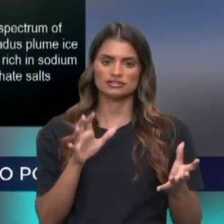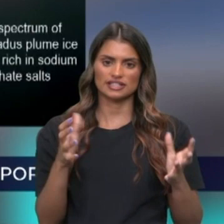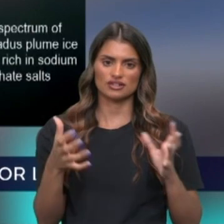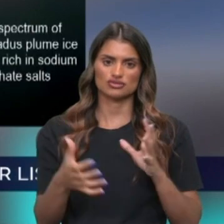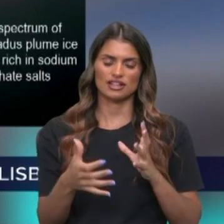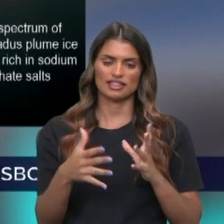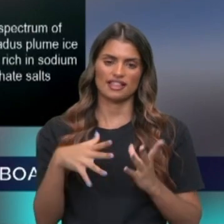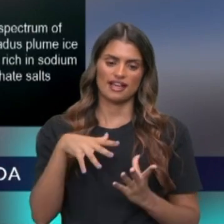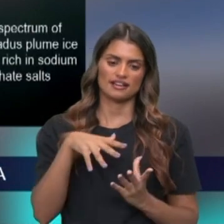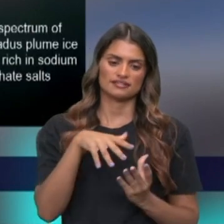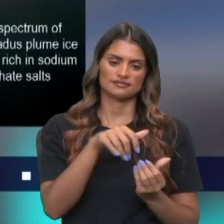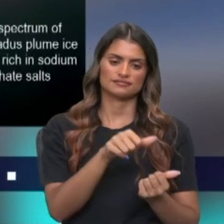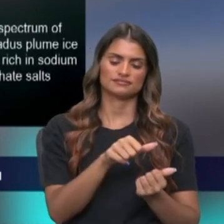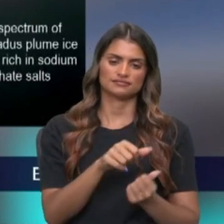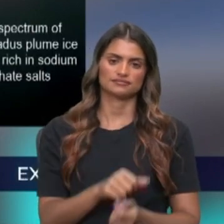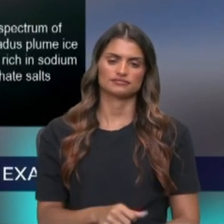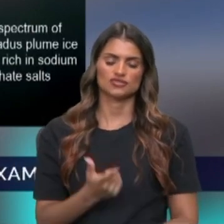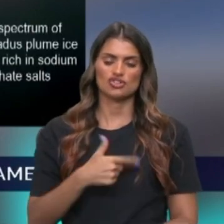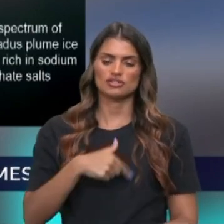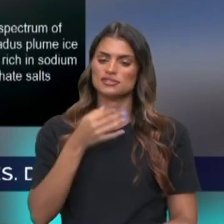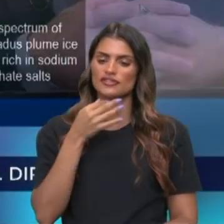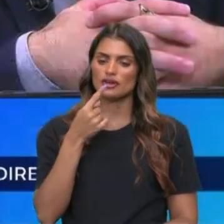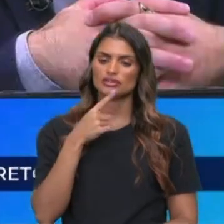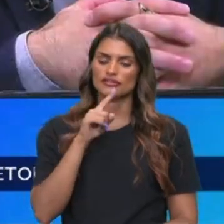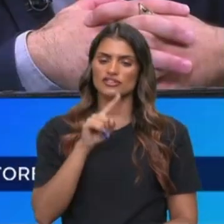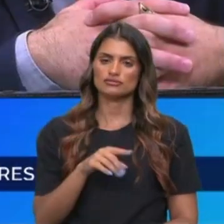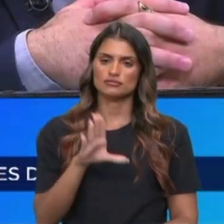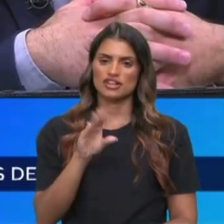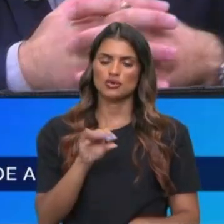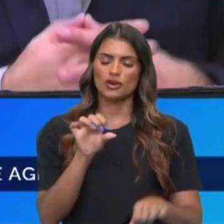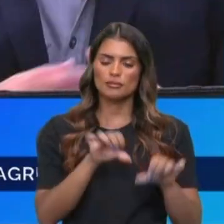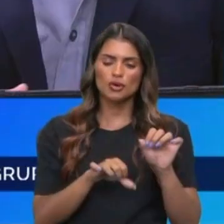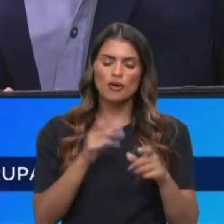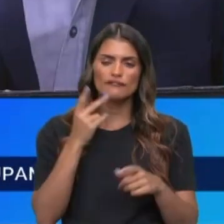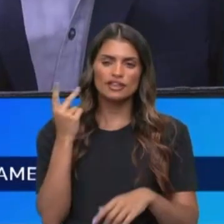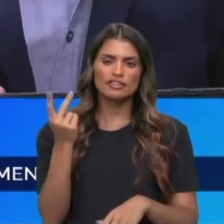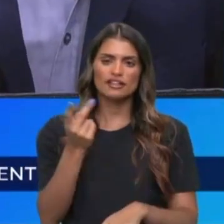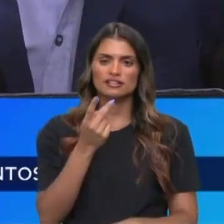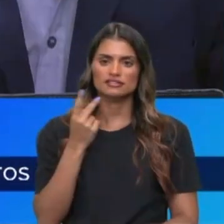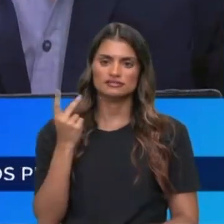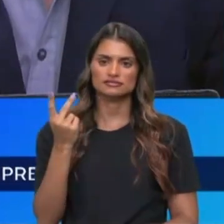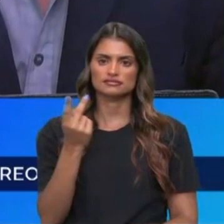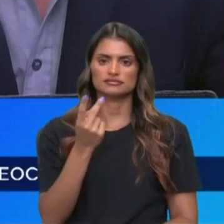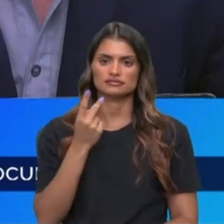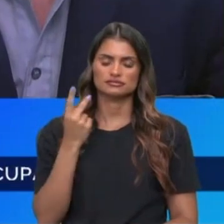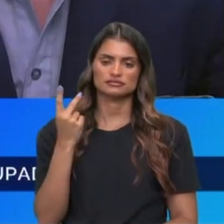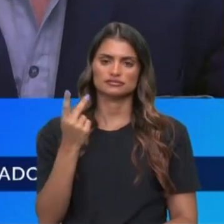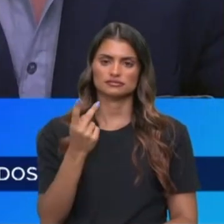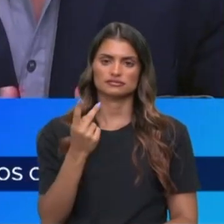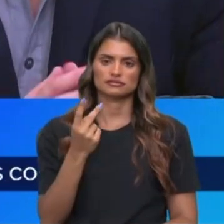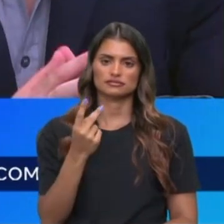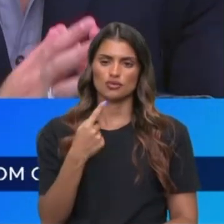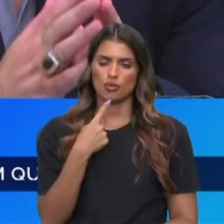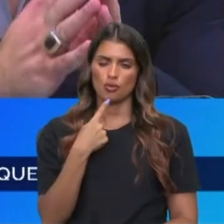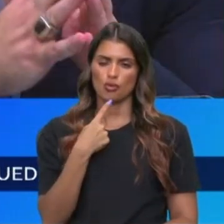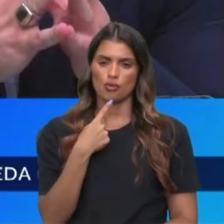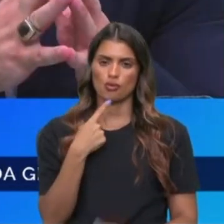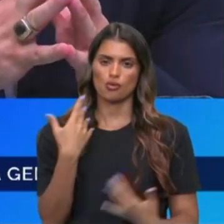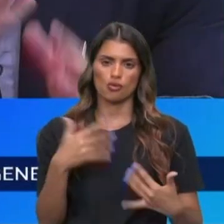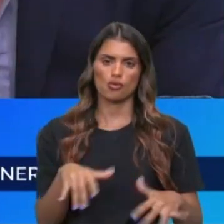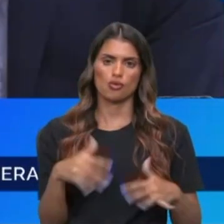Terra. Ora, estamos aqui a falar de mais um elemento químico da vida, ainda por cima em grandes quantidades